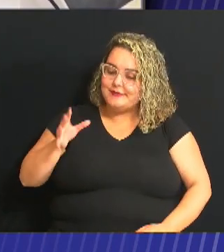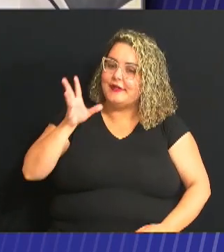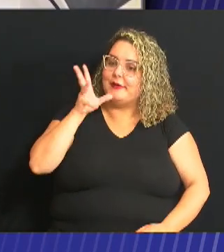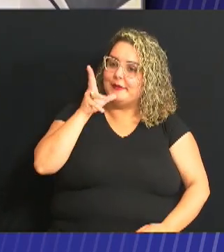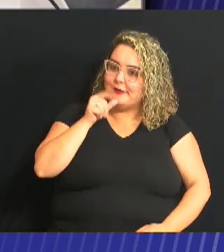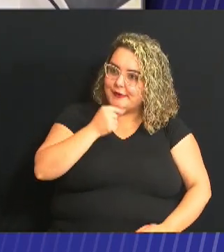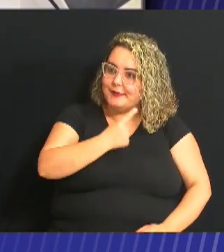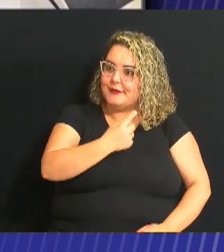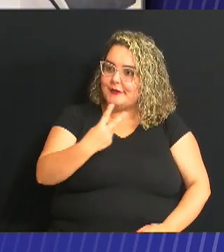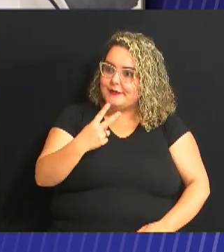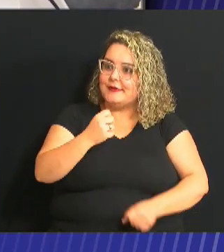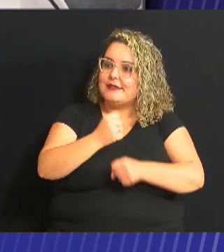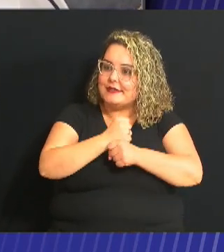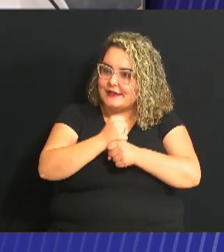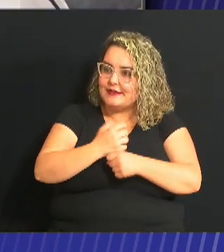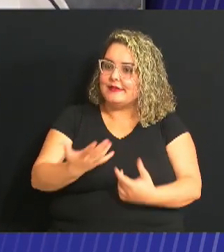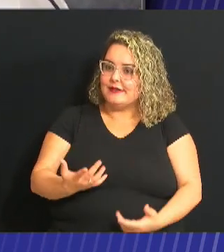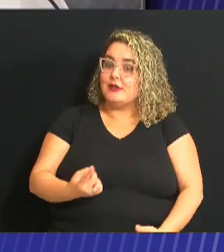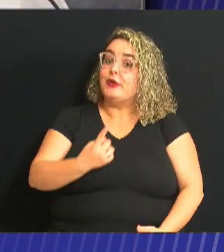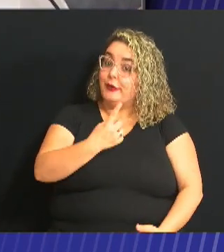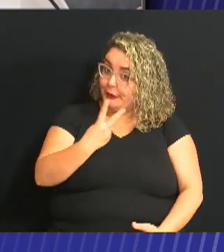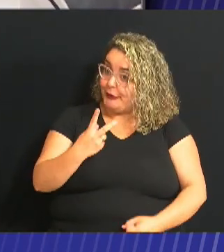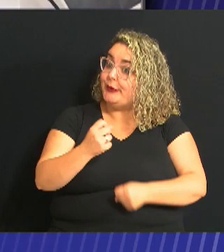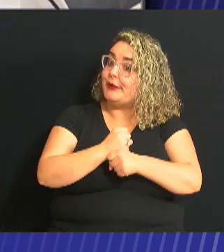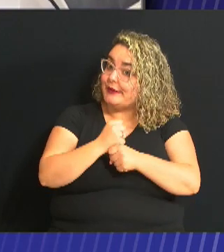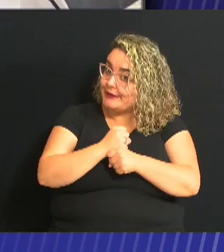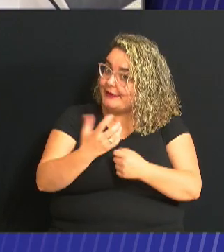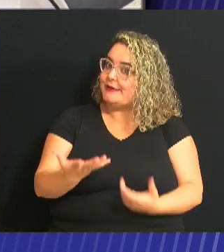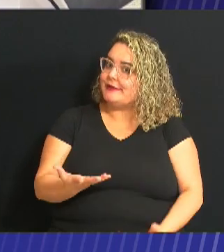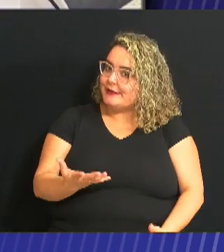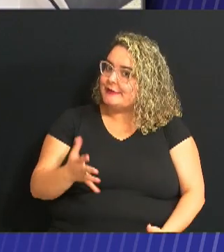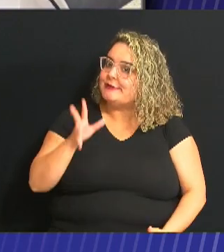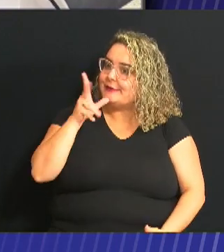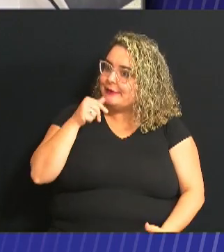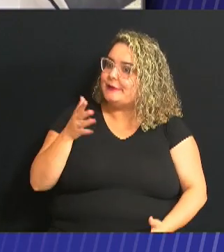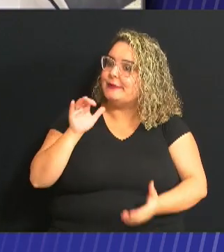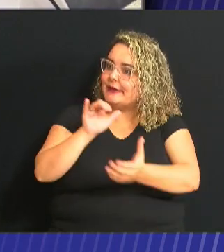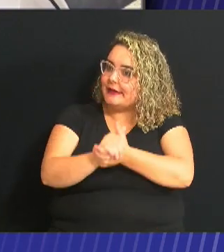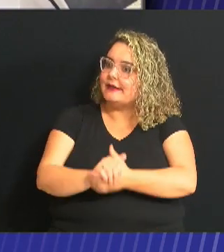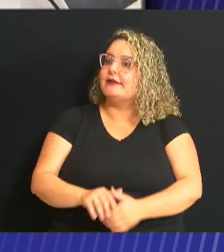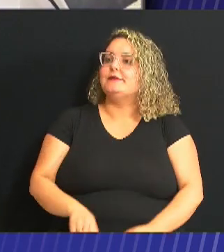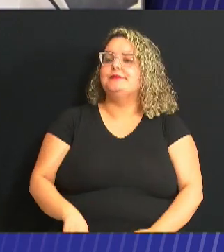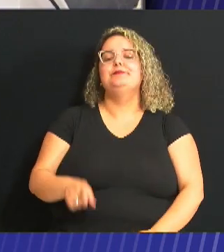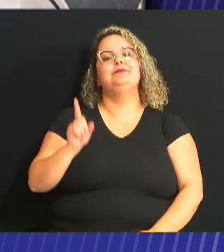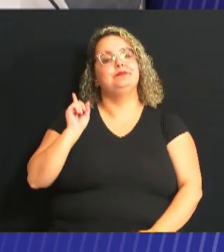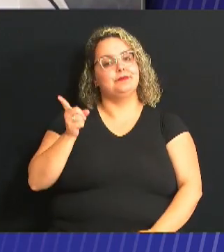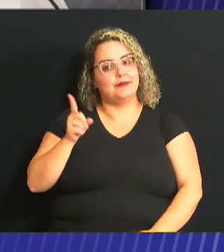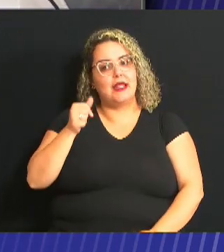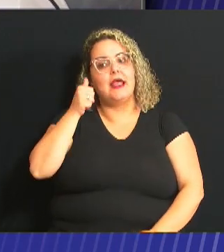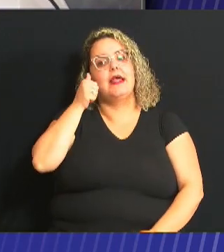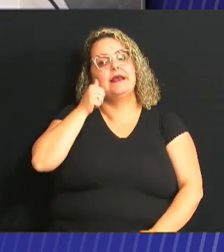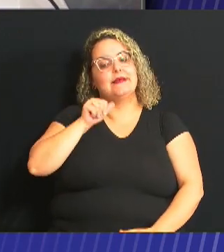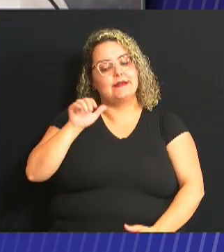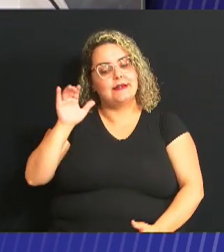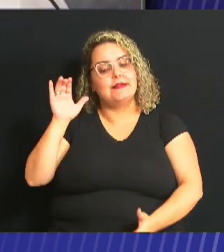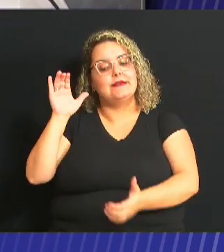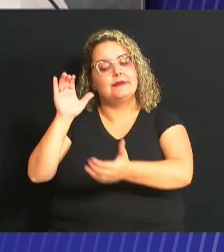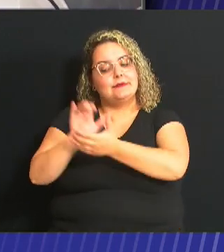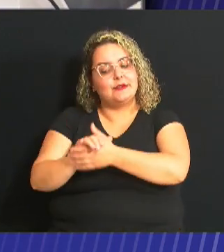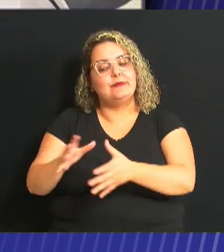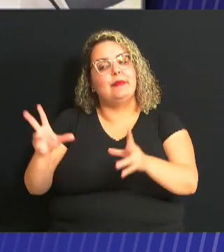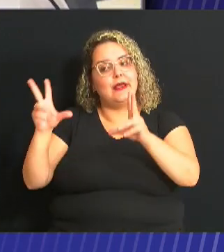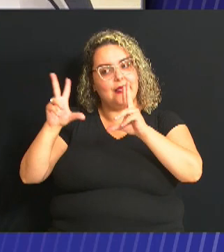isso? 12 anos você enrolou essa moça. Então, essa moça merece também, toda a